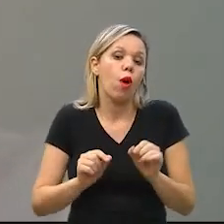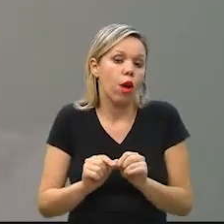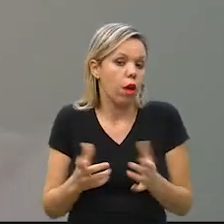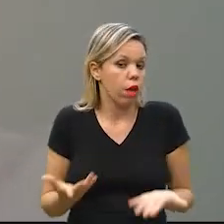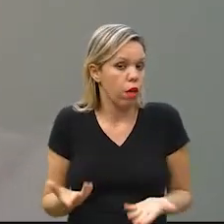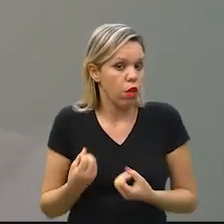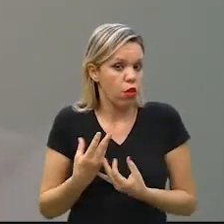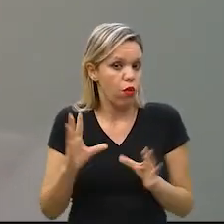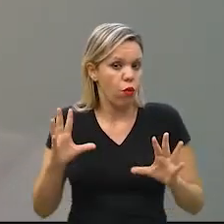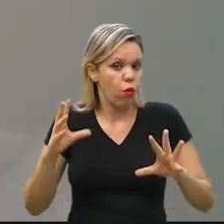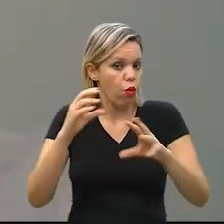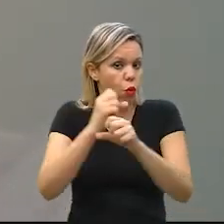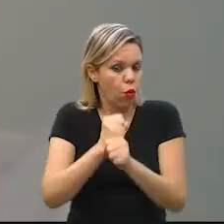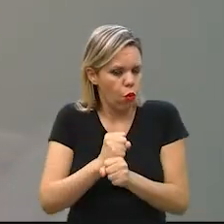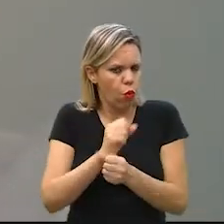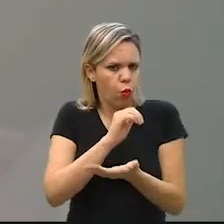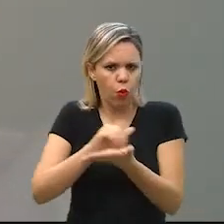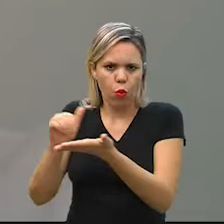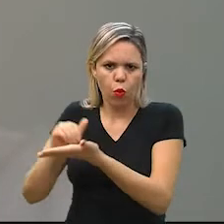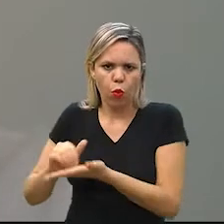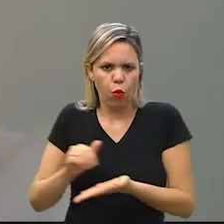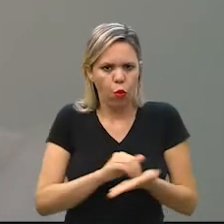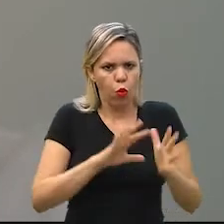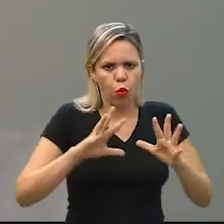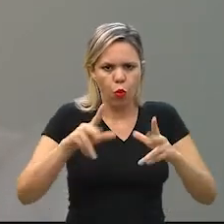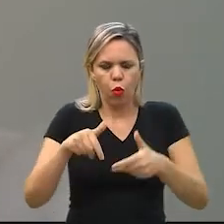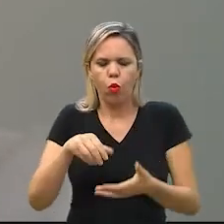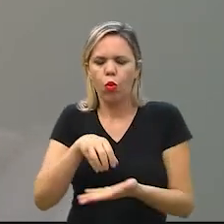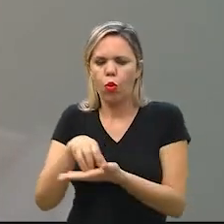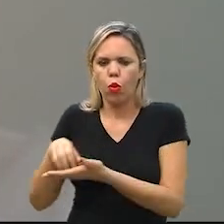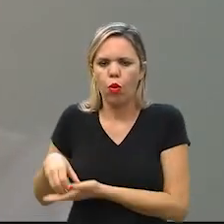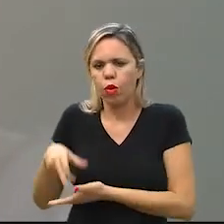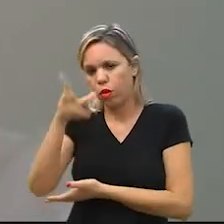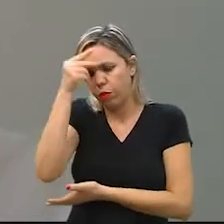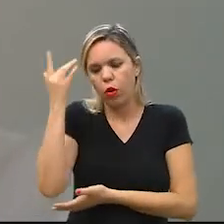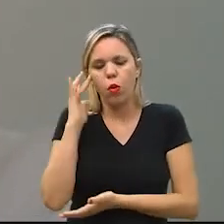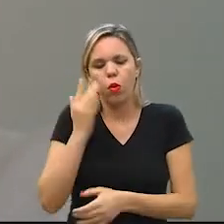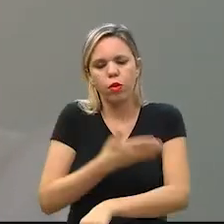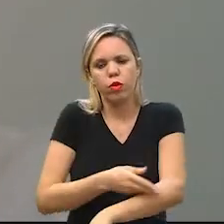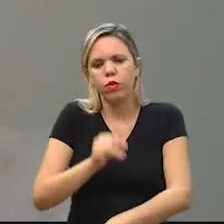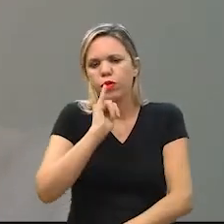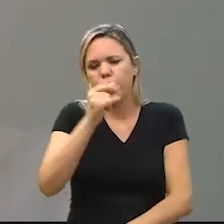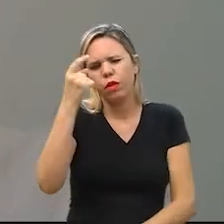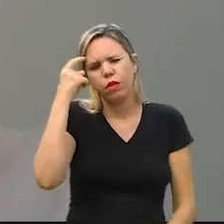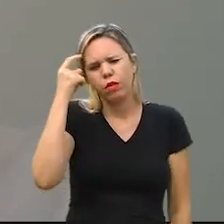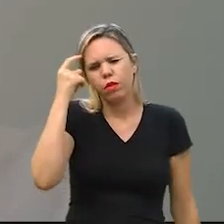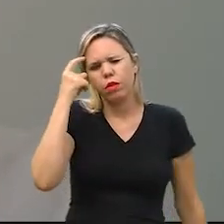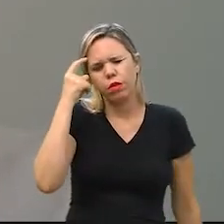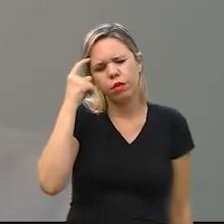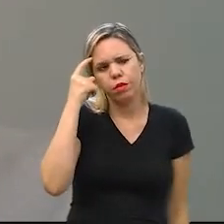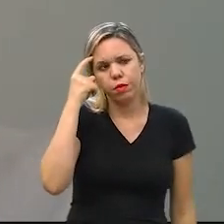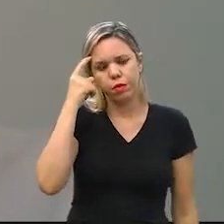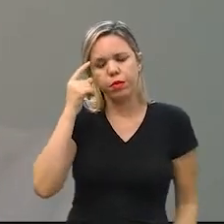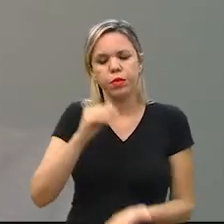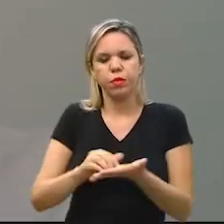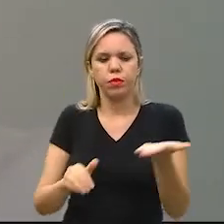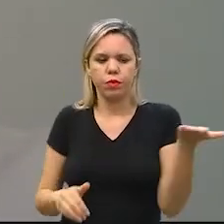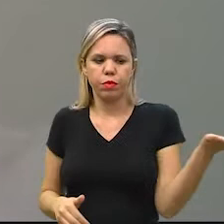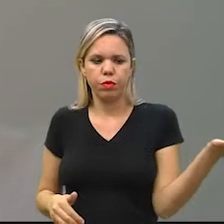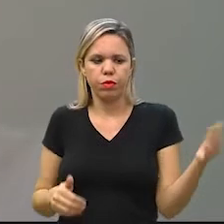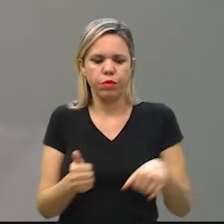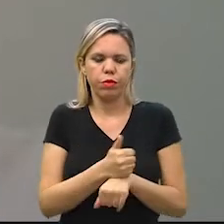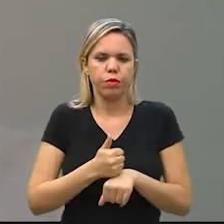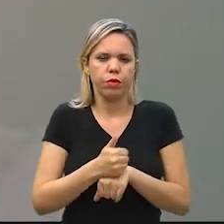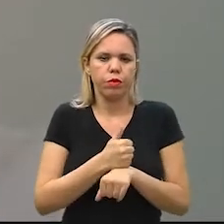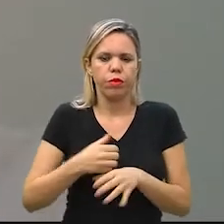as informações de todas as pastas, e eu costumo dizer que eu acho, assim, eu penso que um secretário